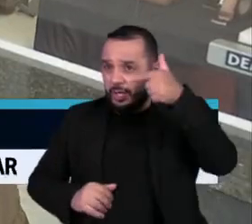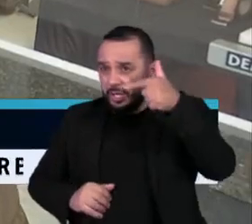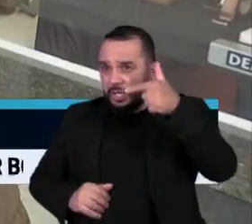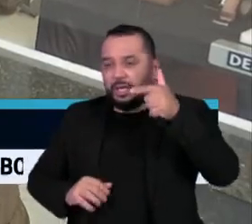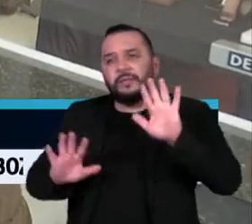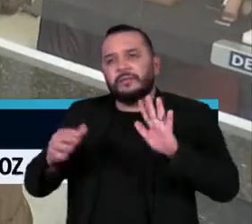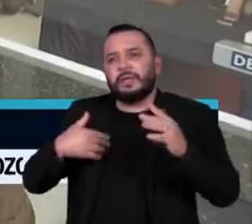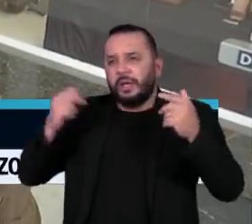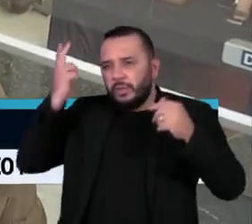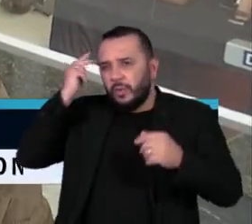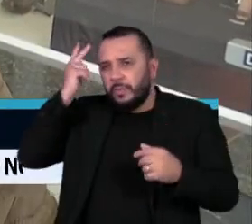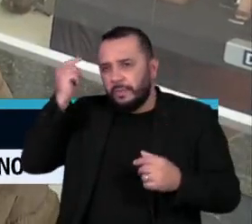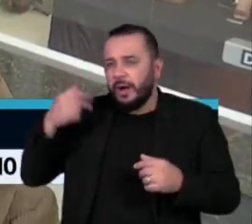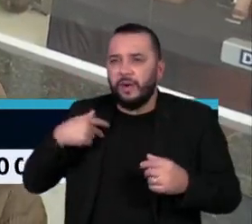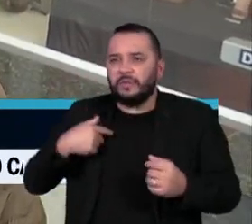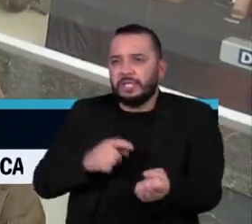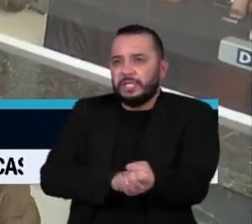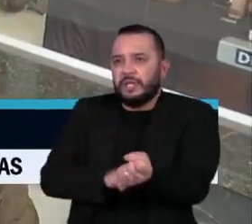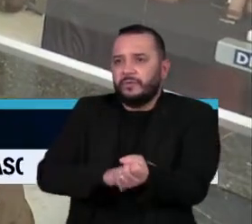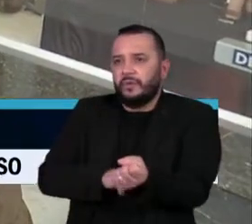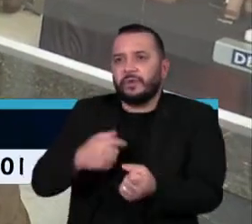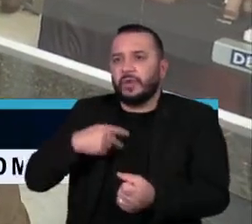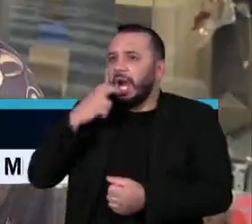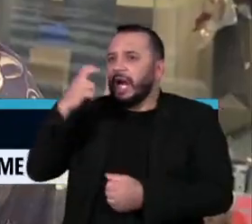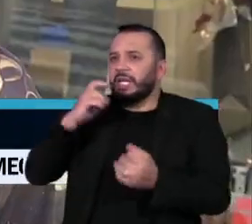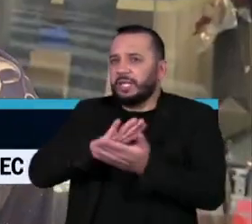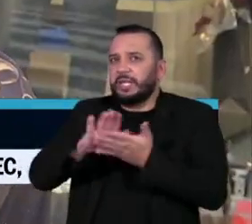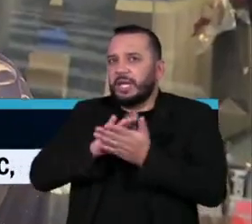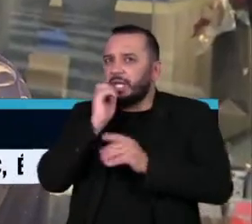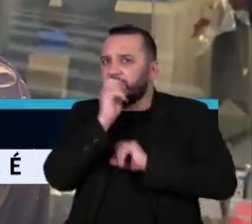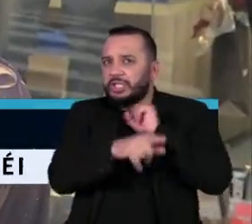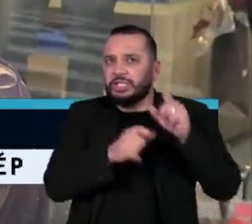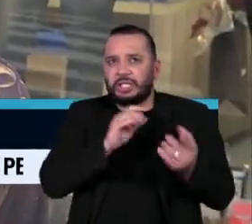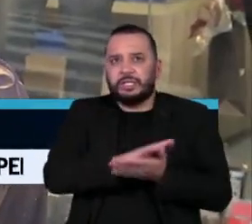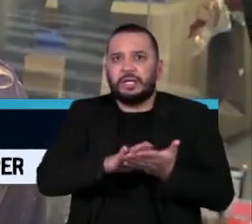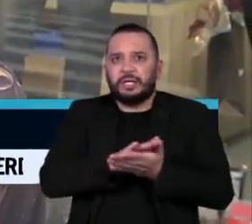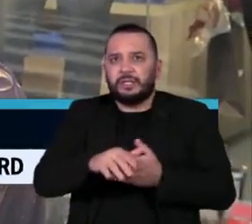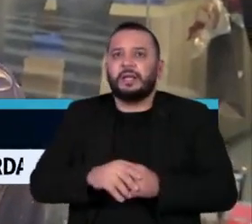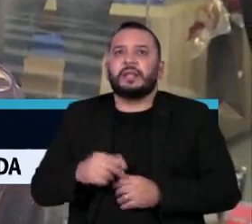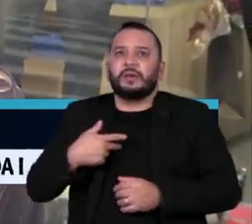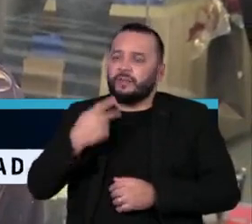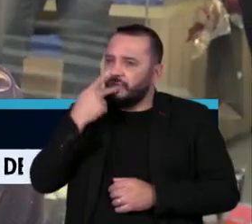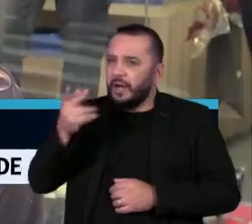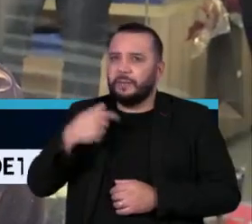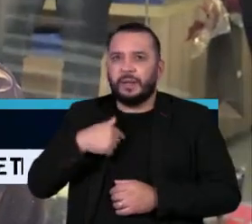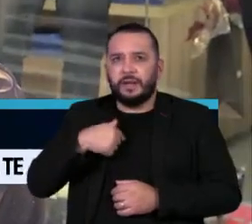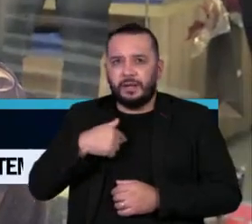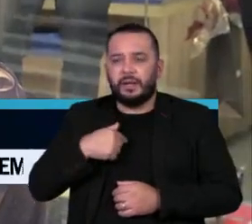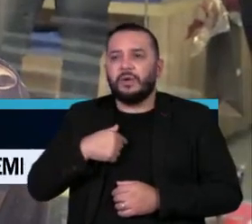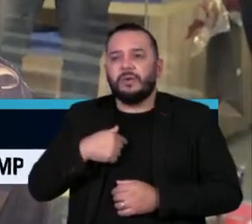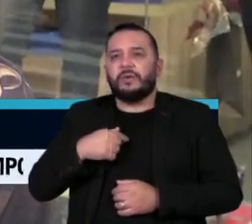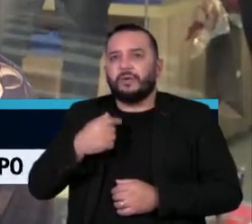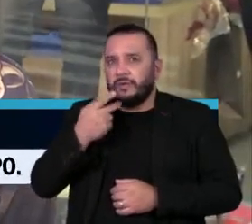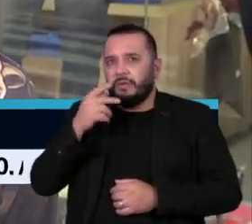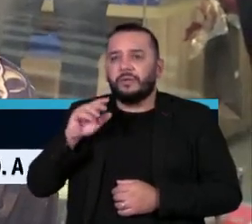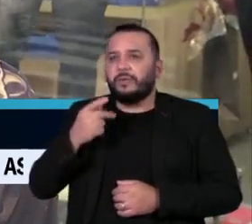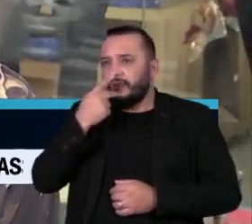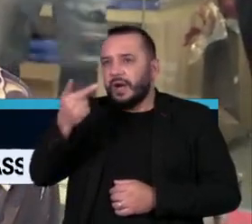não fica nervoso, não grita, não xinga. Ela fala para mim andar direito, falar correto,